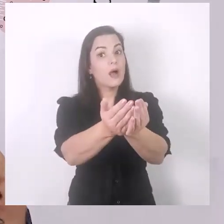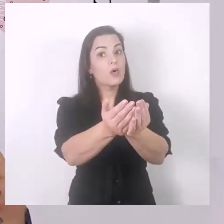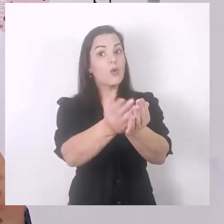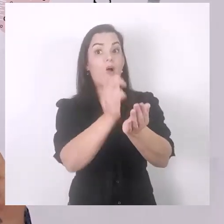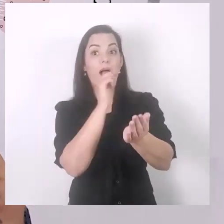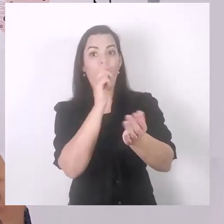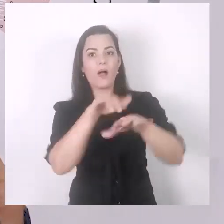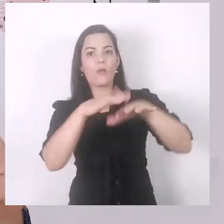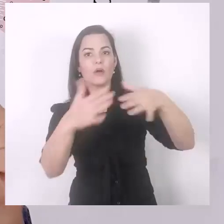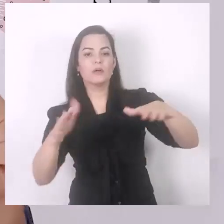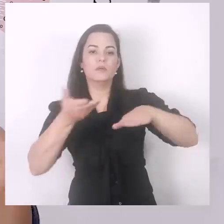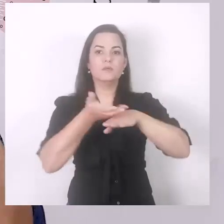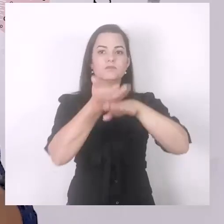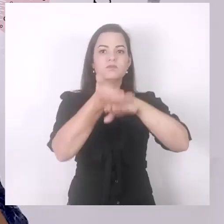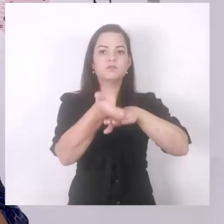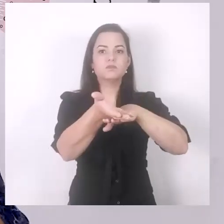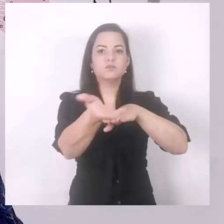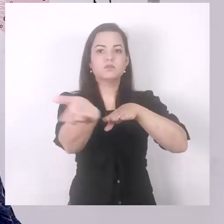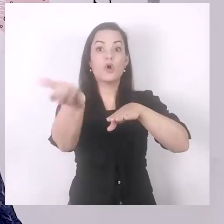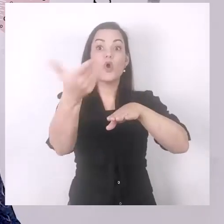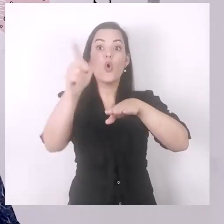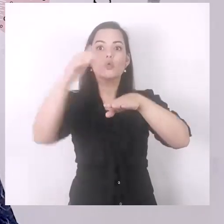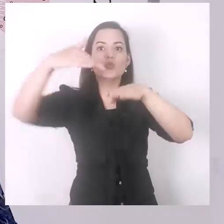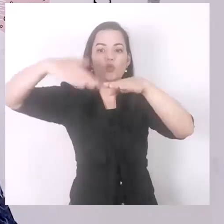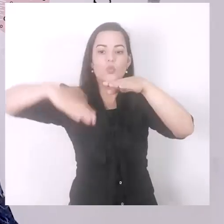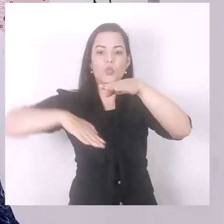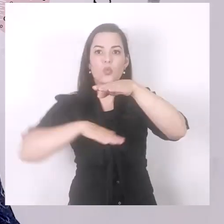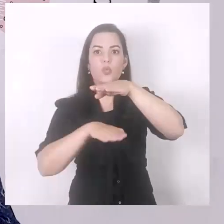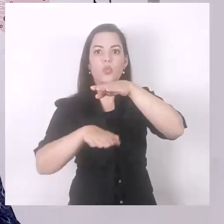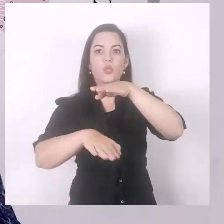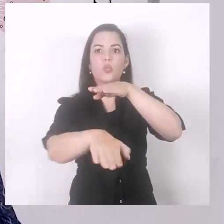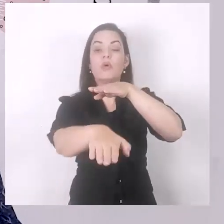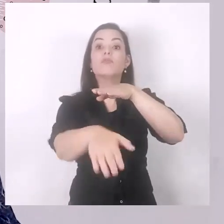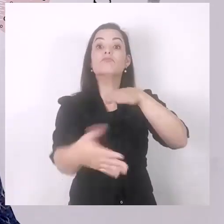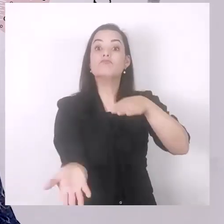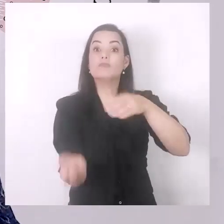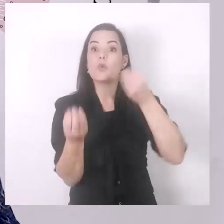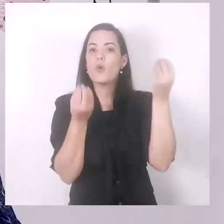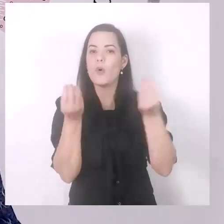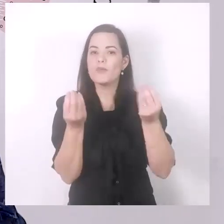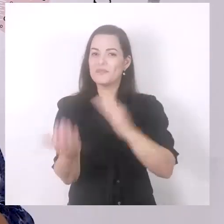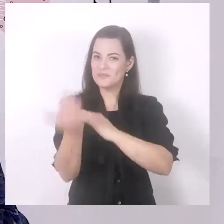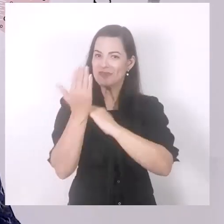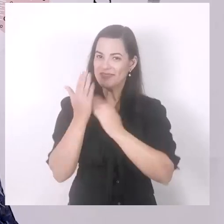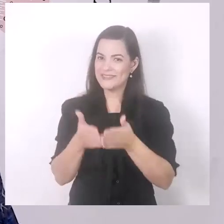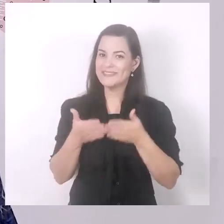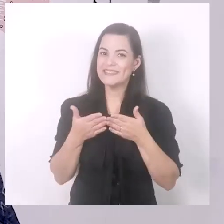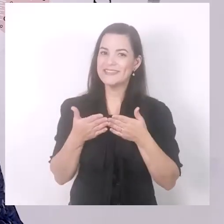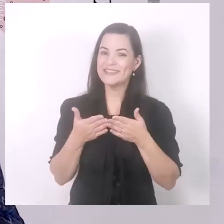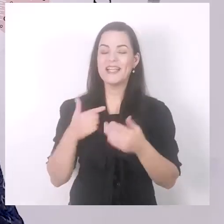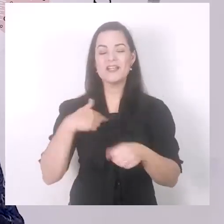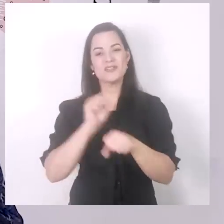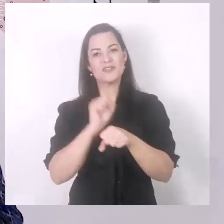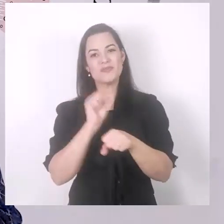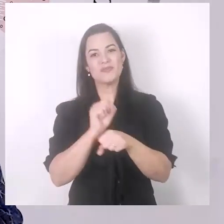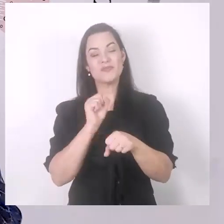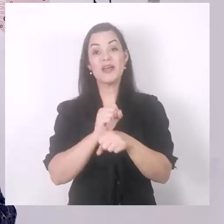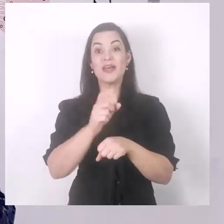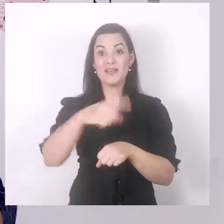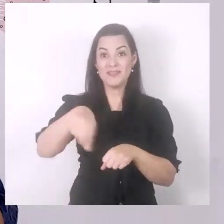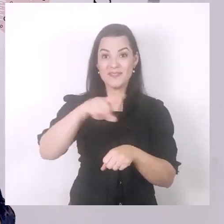flutuarem sobre a água e outras no fundo do mar. Me ajudem? A Pro vai ficar esperando